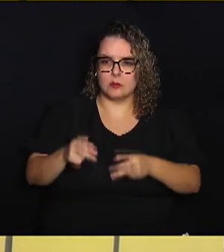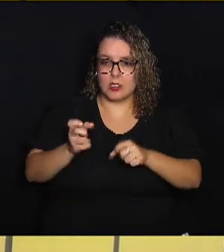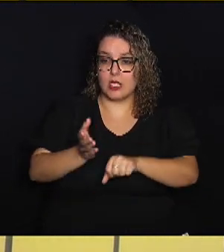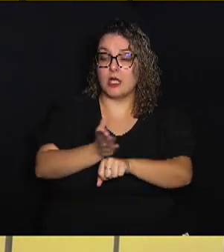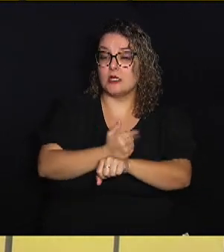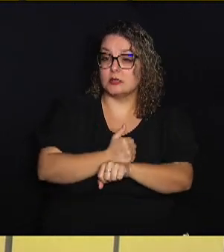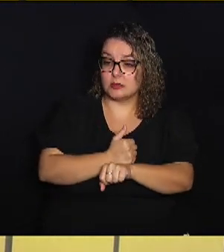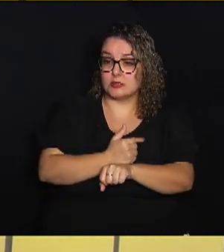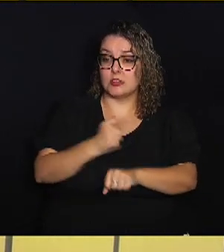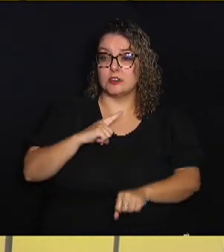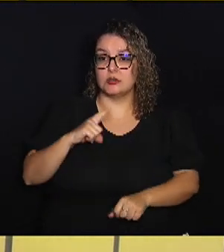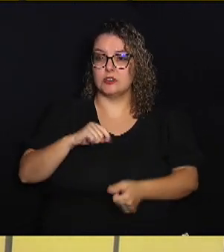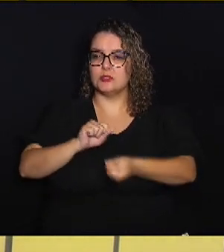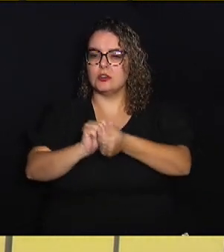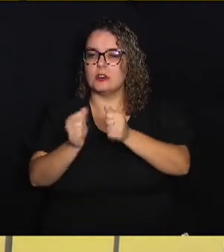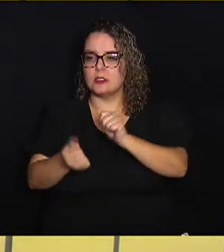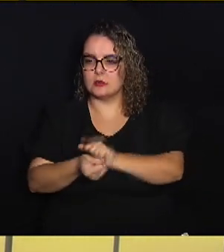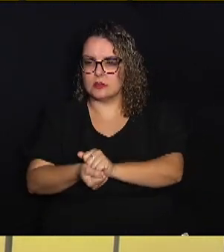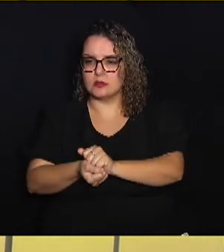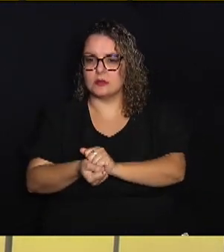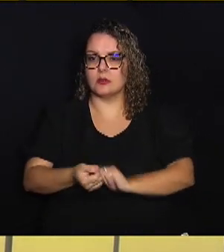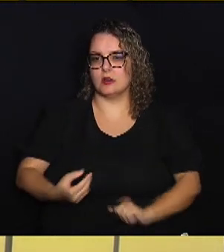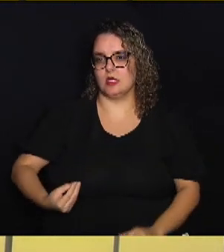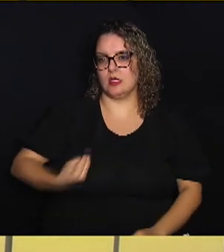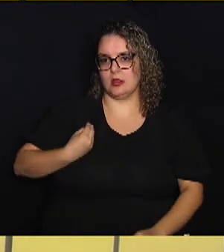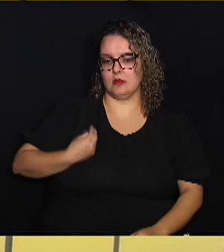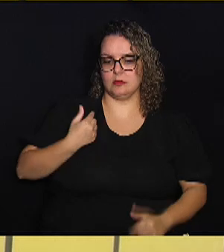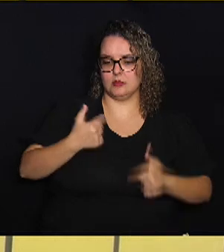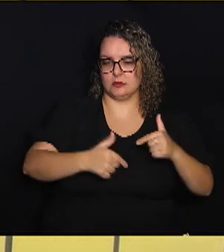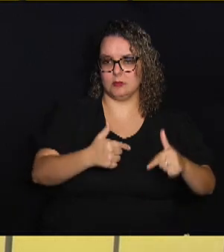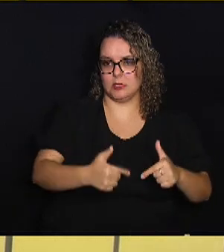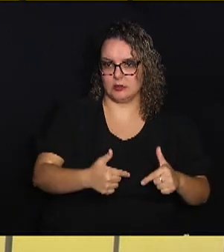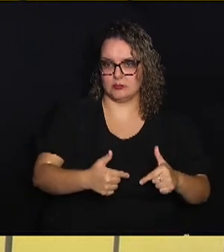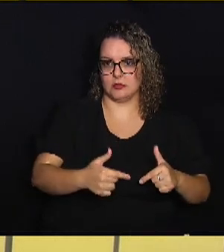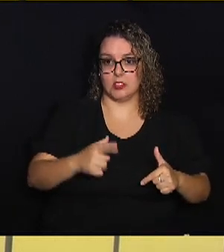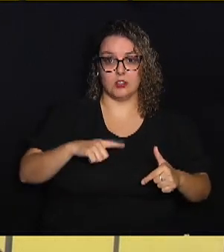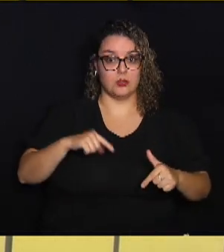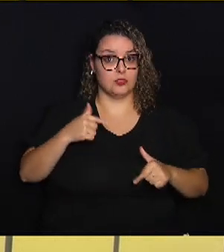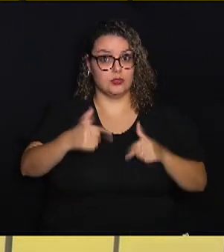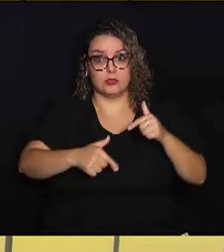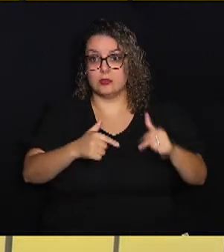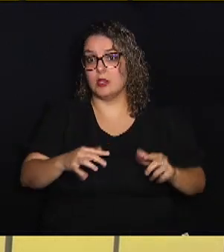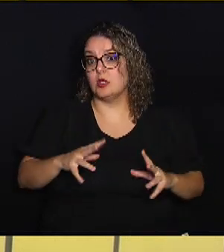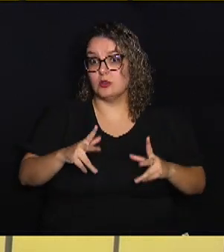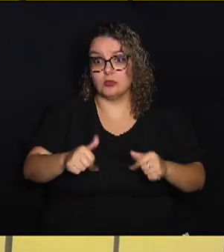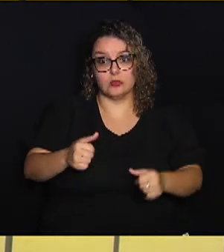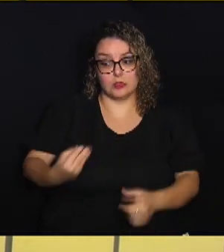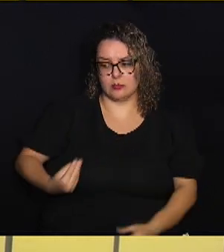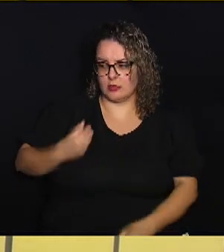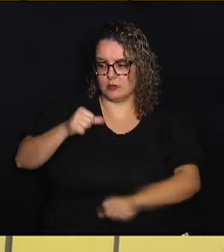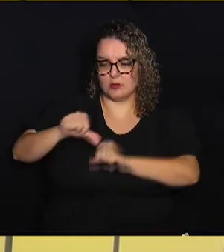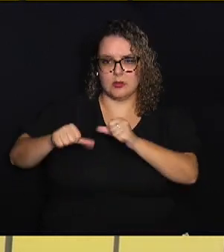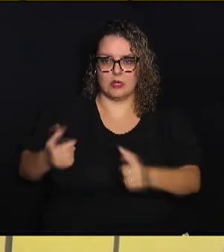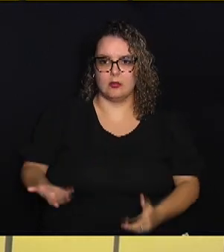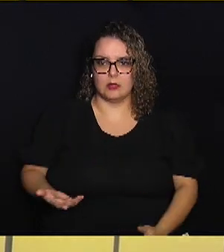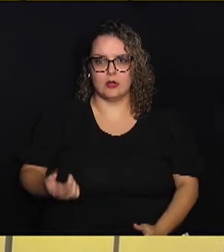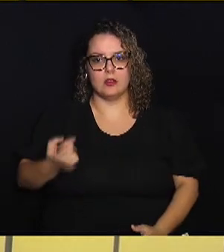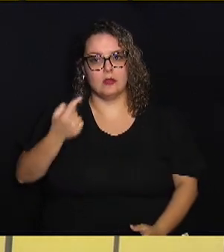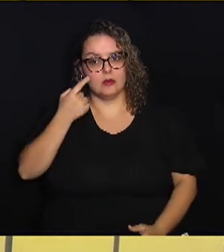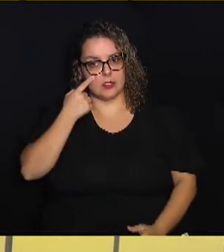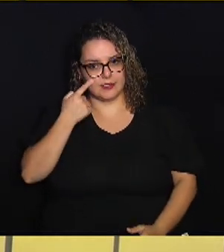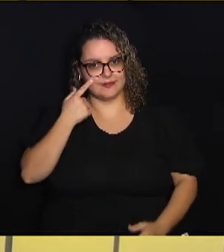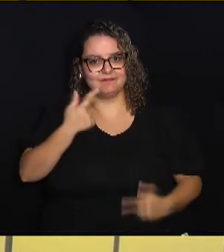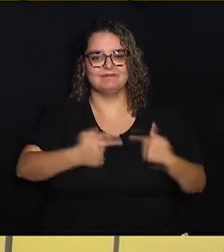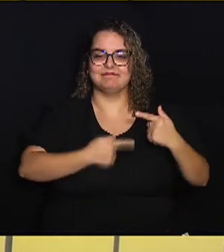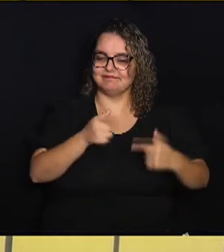antes a gente encaixava a vida no trabalho. Então eu tinha um trabalho, eu mudava toda a minha vida em torno disso. Repara que a geração